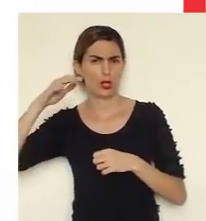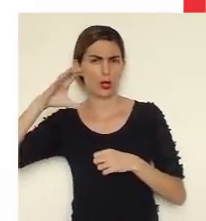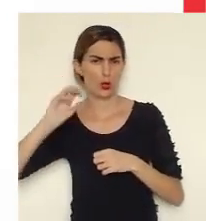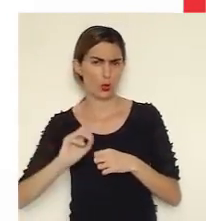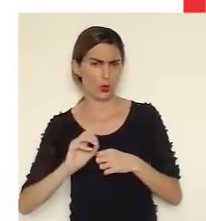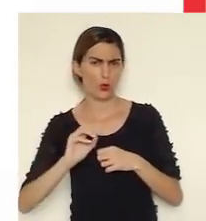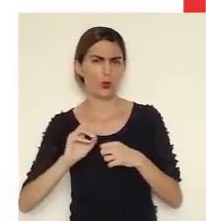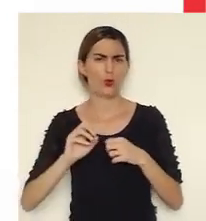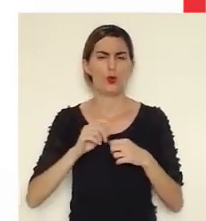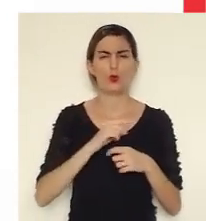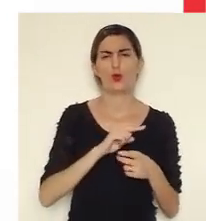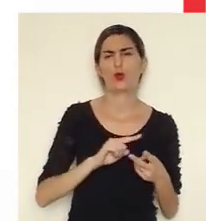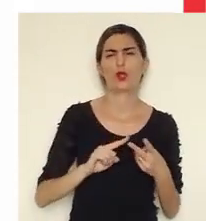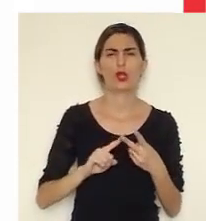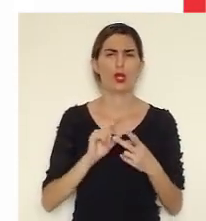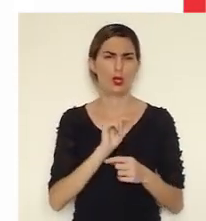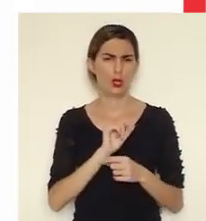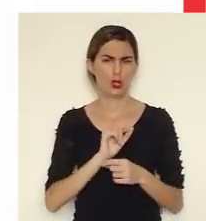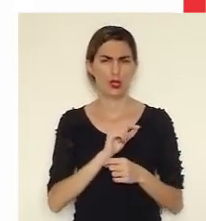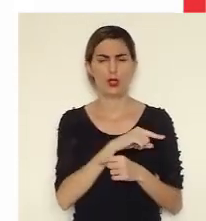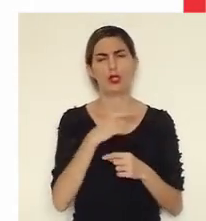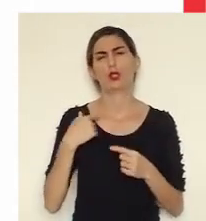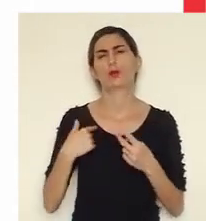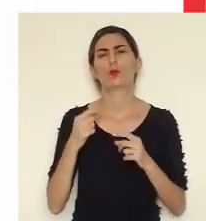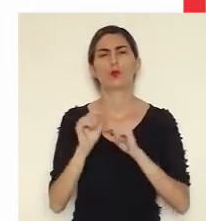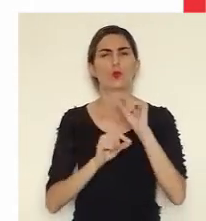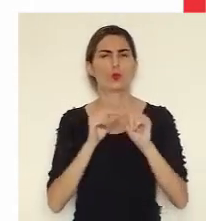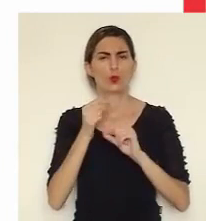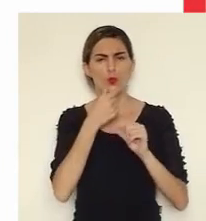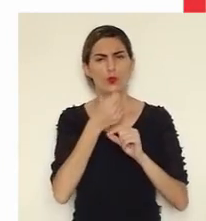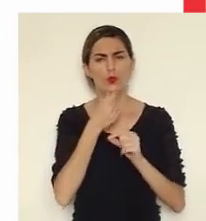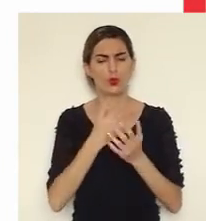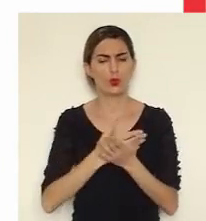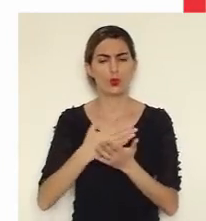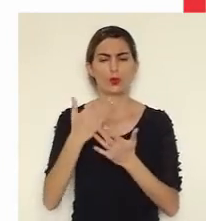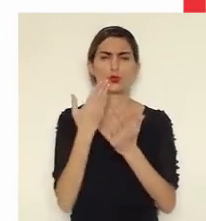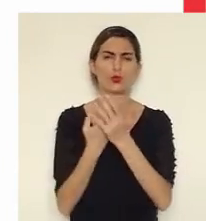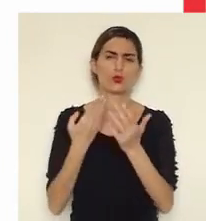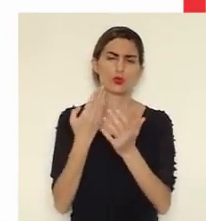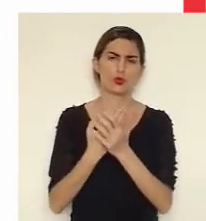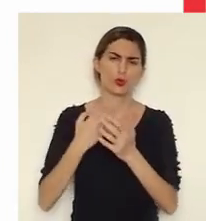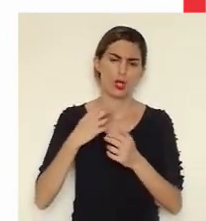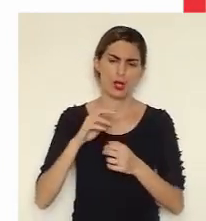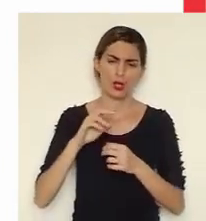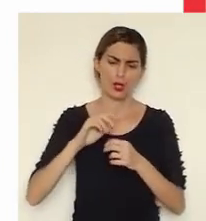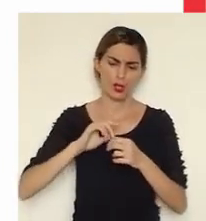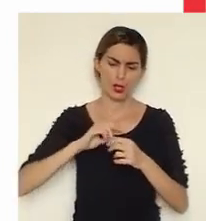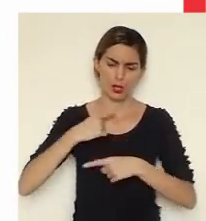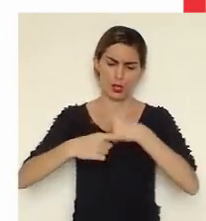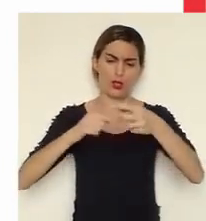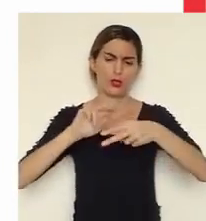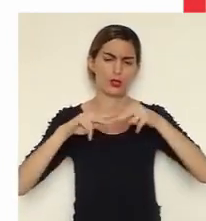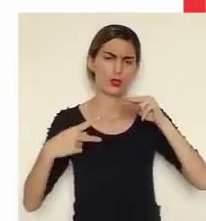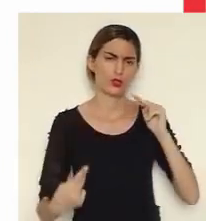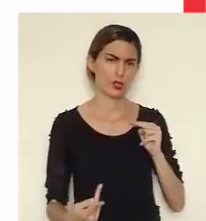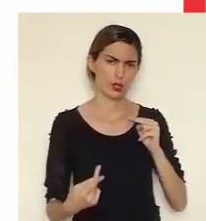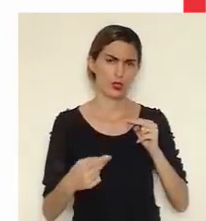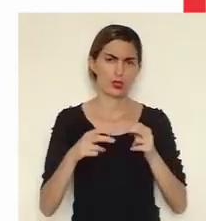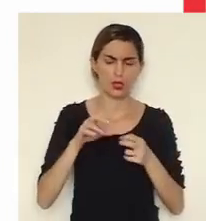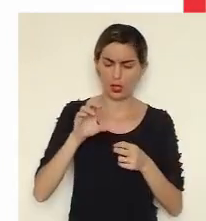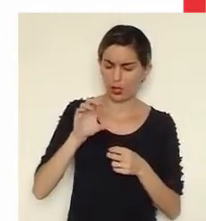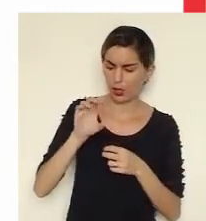e era um monge. Gregor Mendel, ele começou a estudar herança genética através